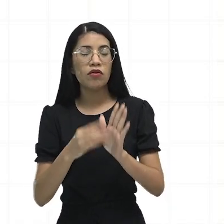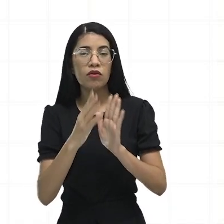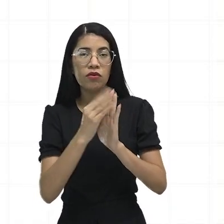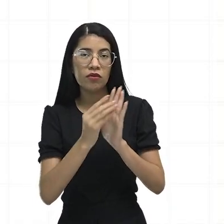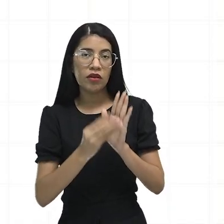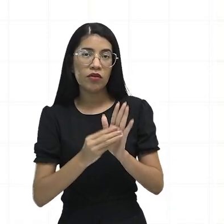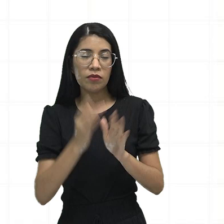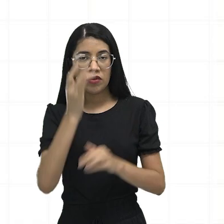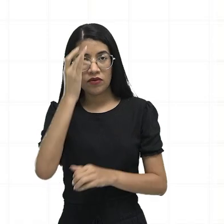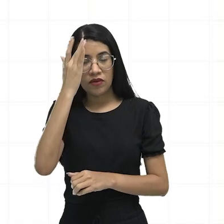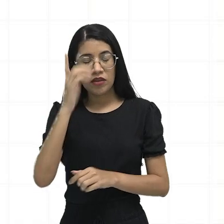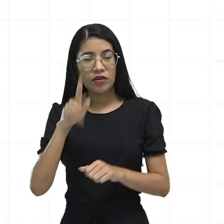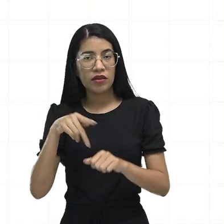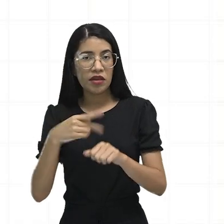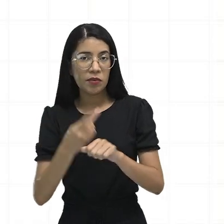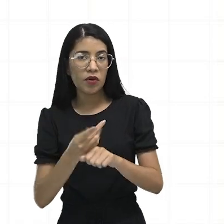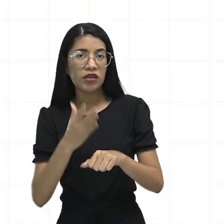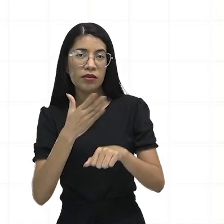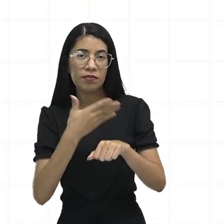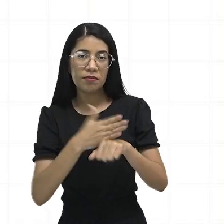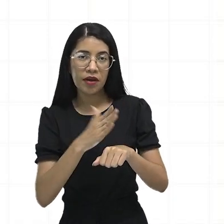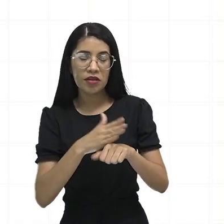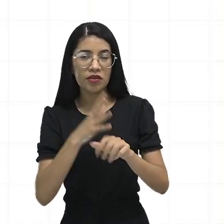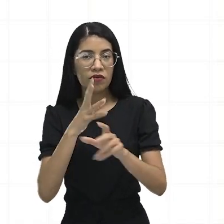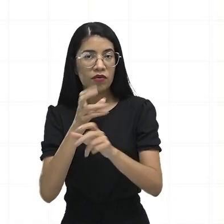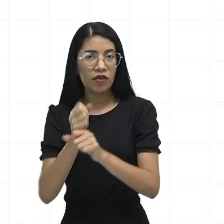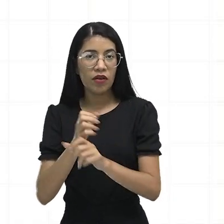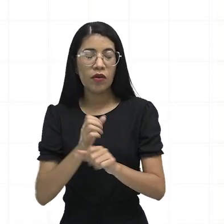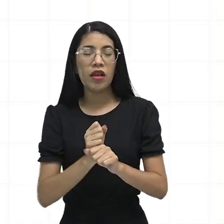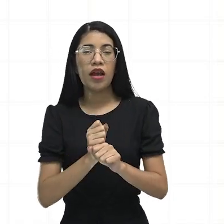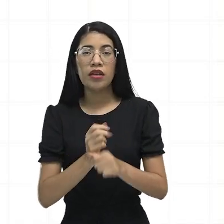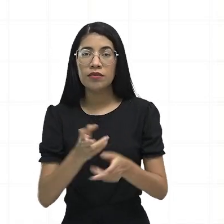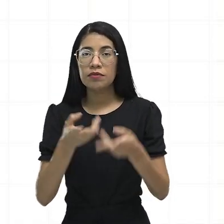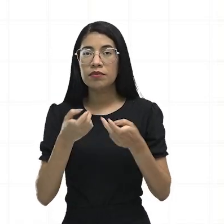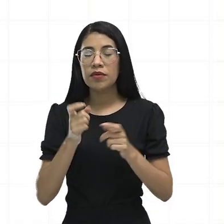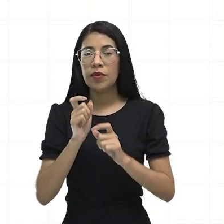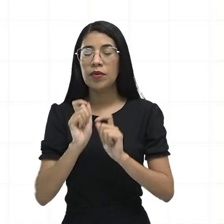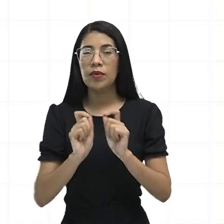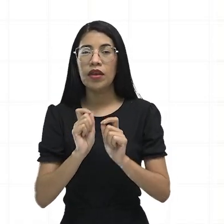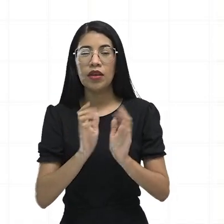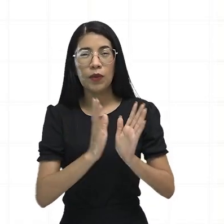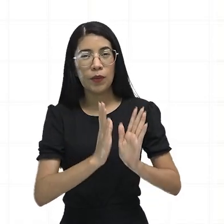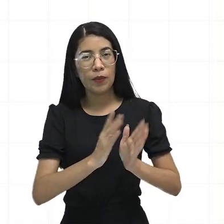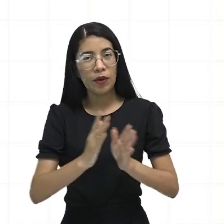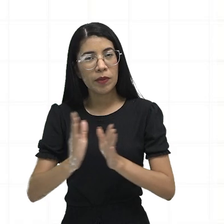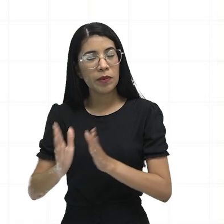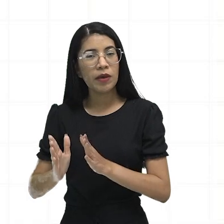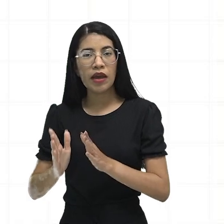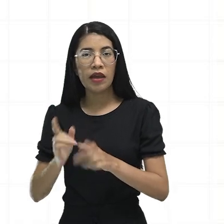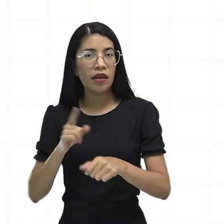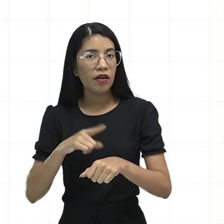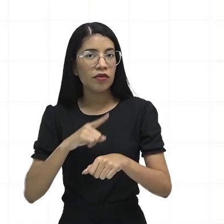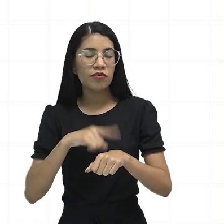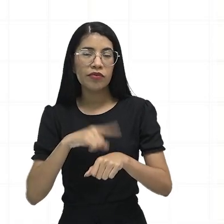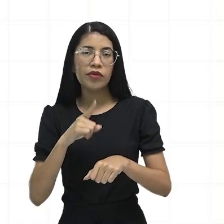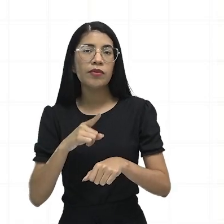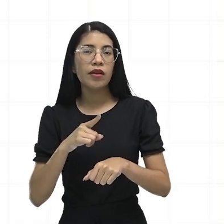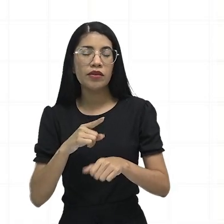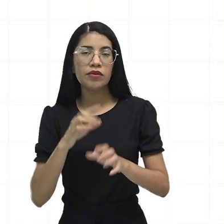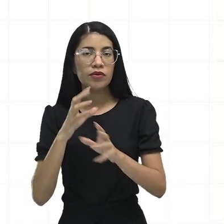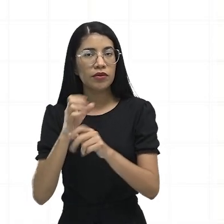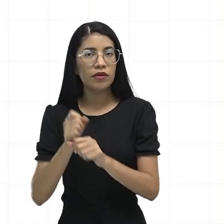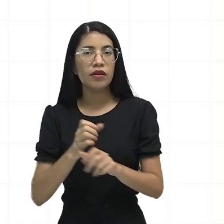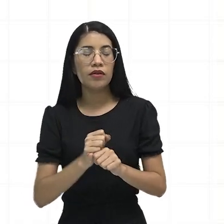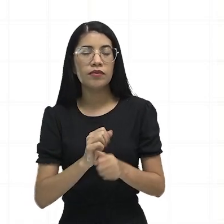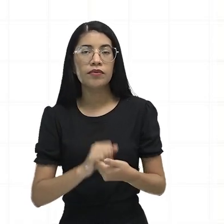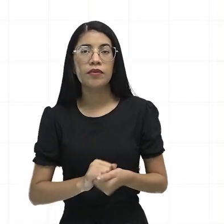for resolver ali na prática, a gente vai ver que esses passos aqui a gente vai fazer quase que automaticamente, tá? Mas